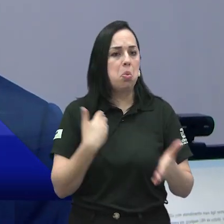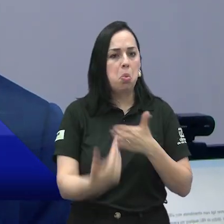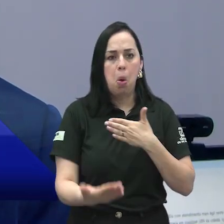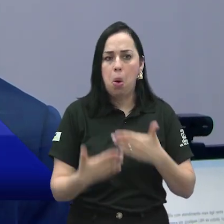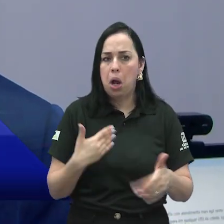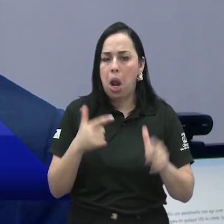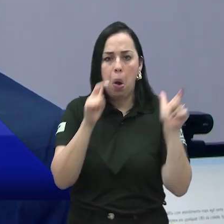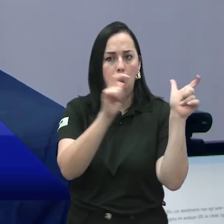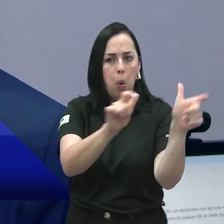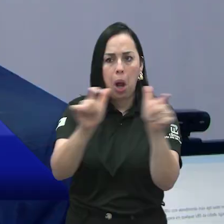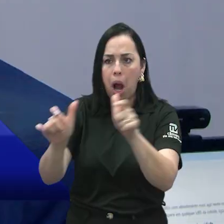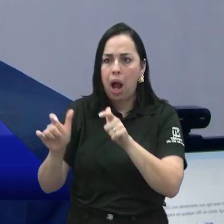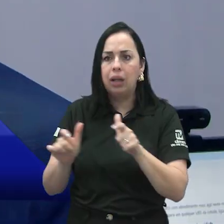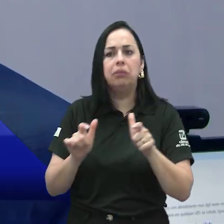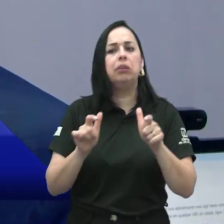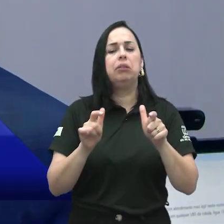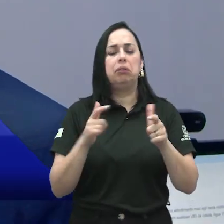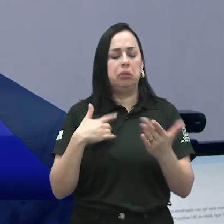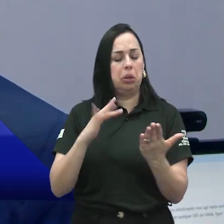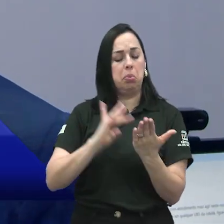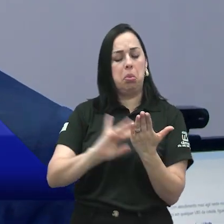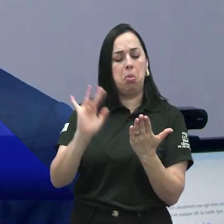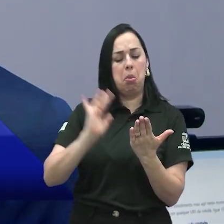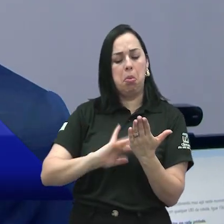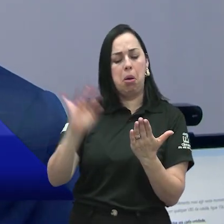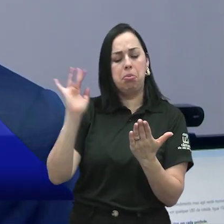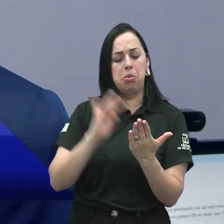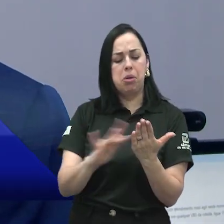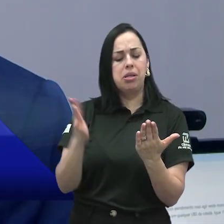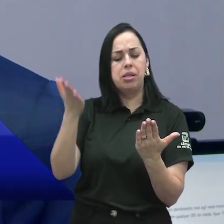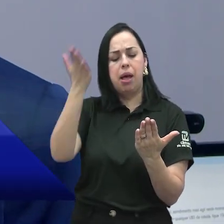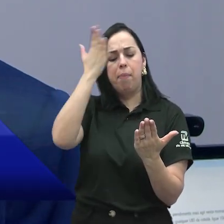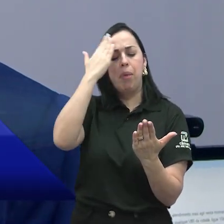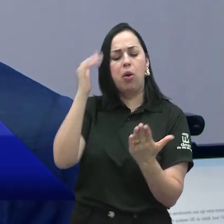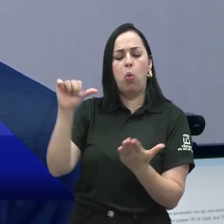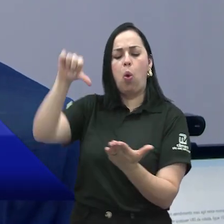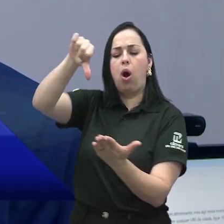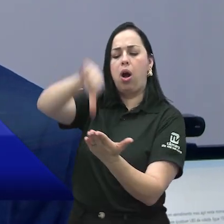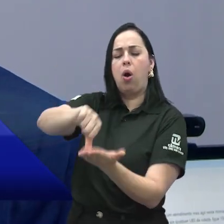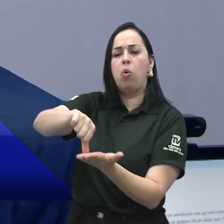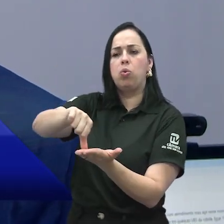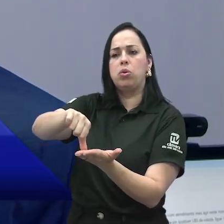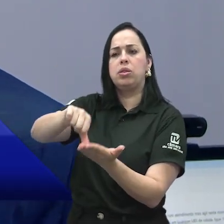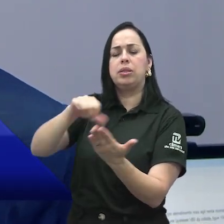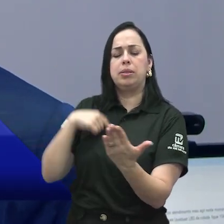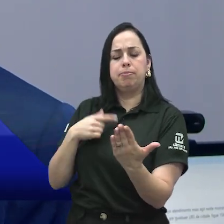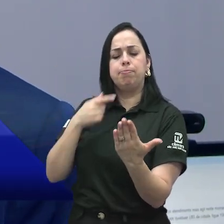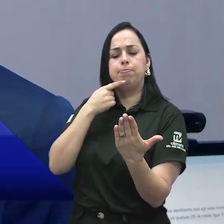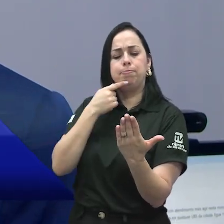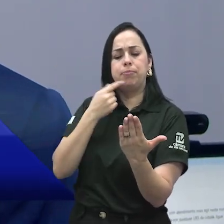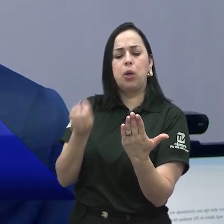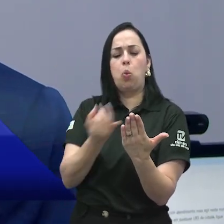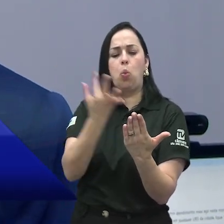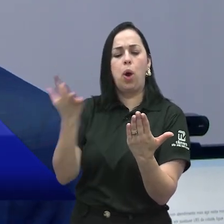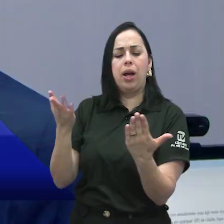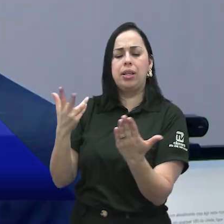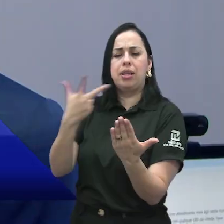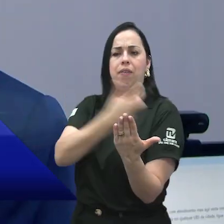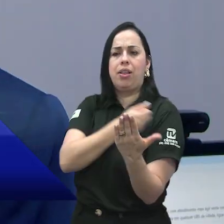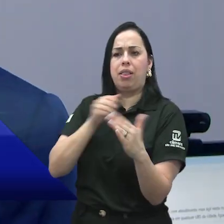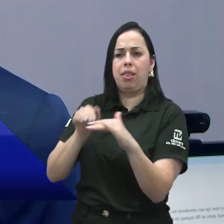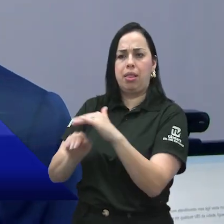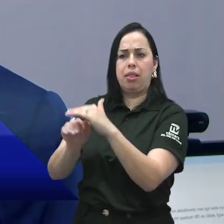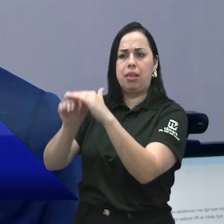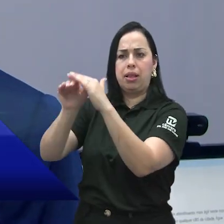ele estiver, em qualquer ponto da cidade, ele consiga acessar a unidade, a UBS Resolve, olhar o estoque,